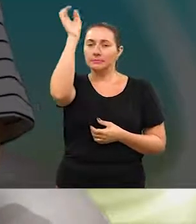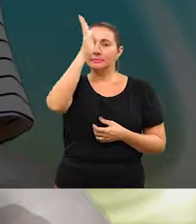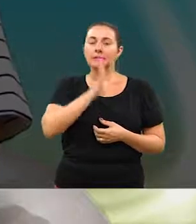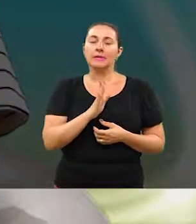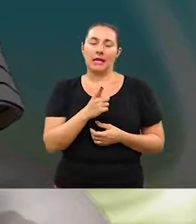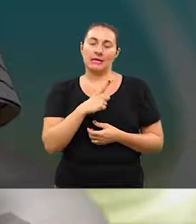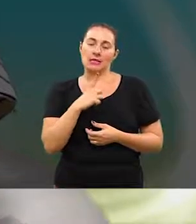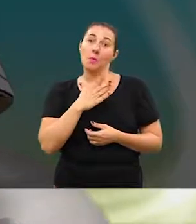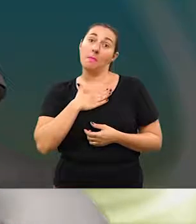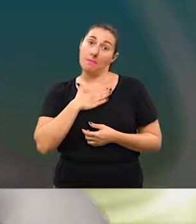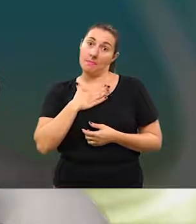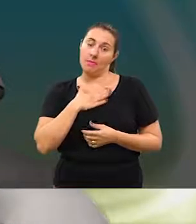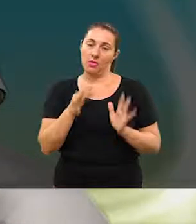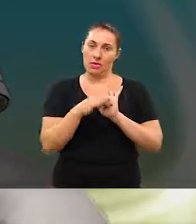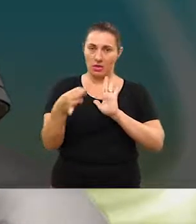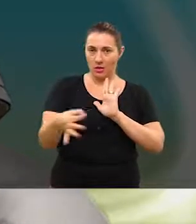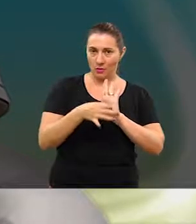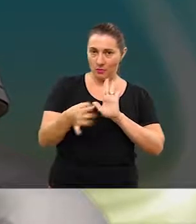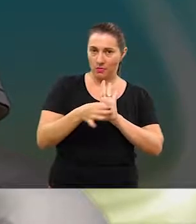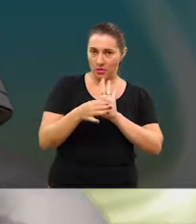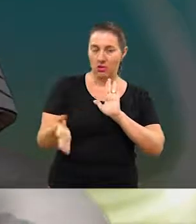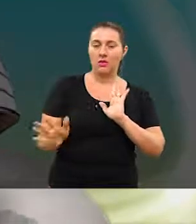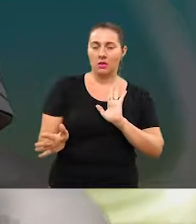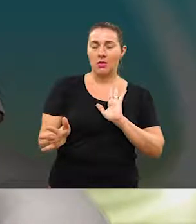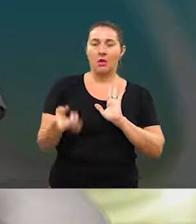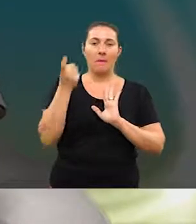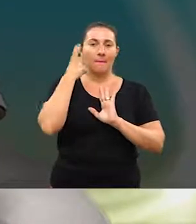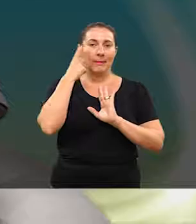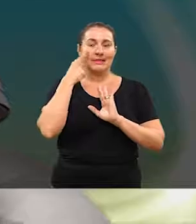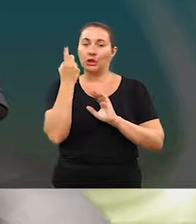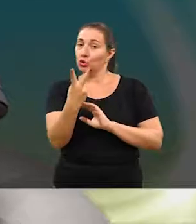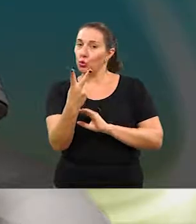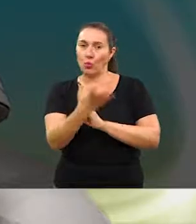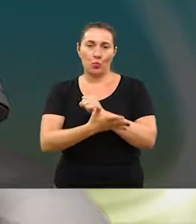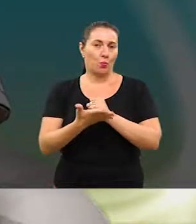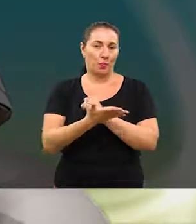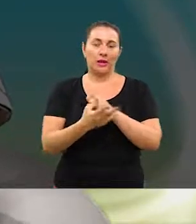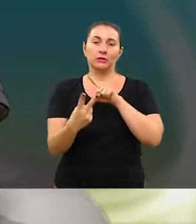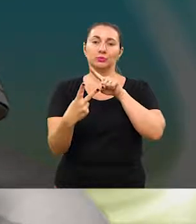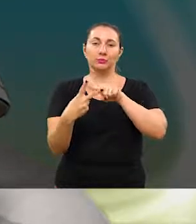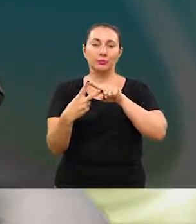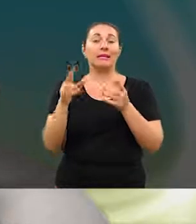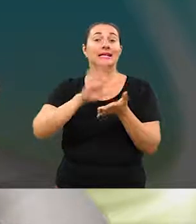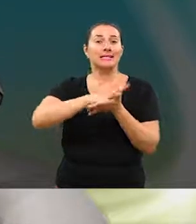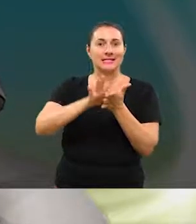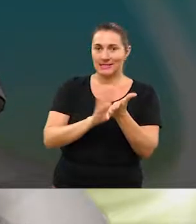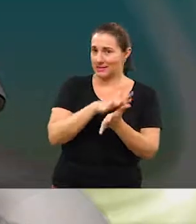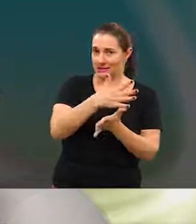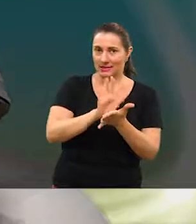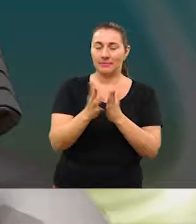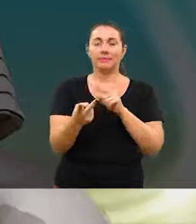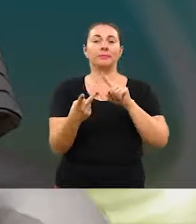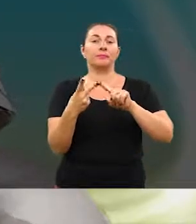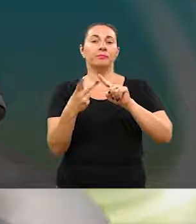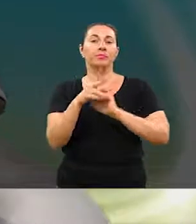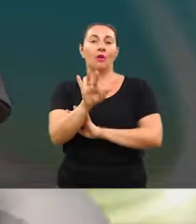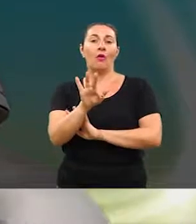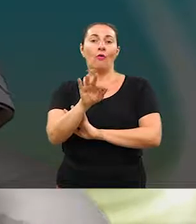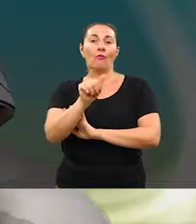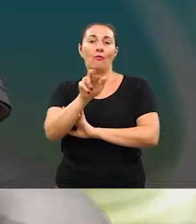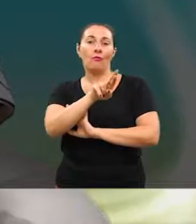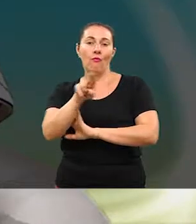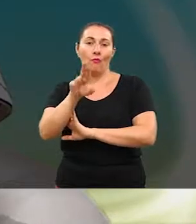Aqui no Brasil, na minha opinião, né? A gente não consegue falar em Brasil sem pensar em dois básicos. Eu acho que samba é extremamente brasileiro